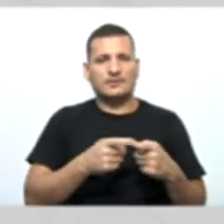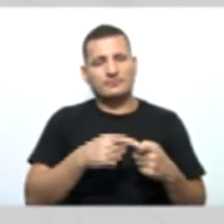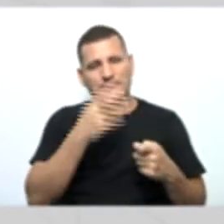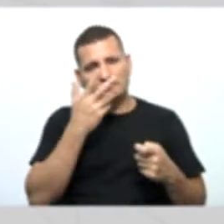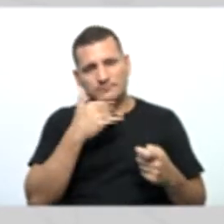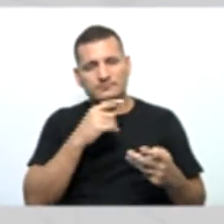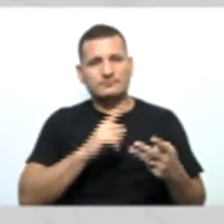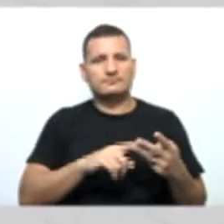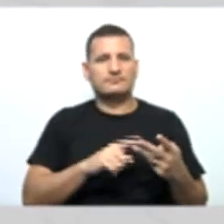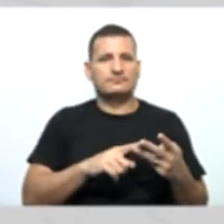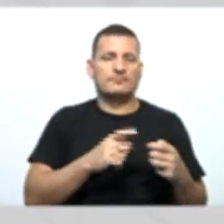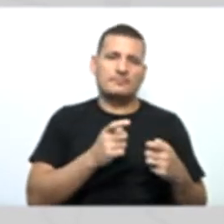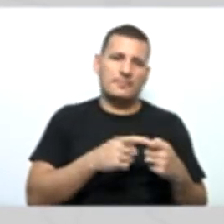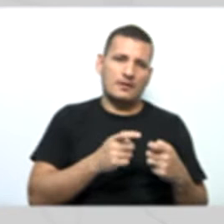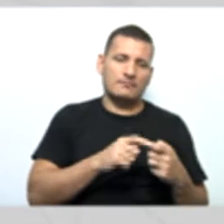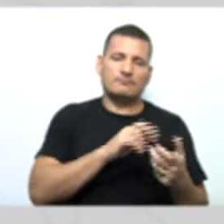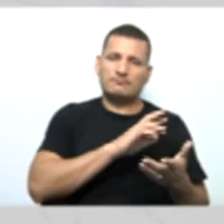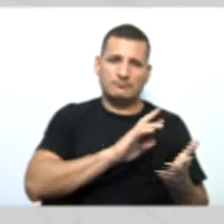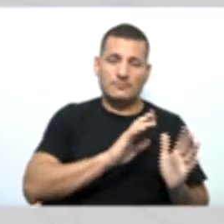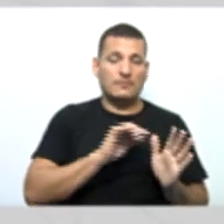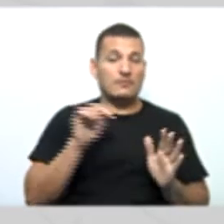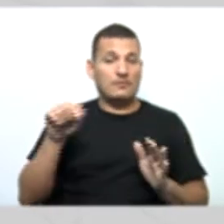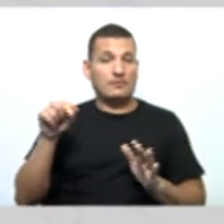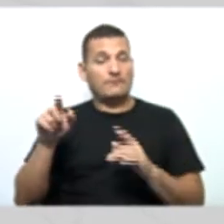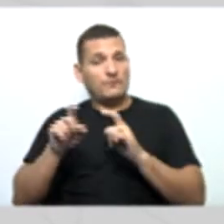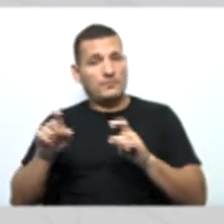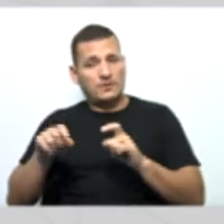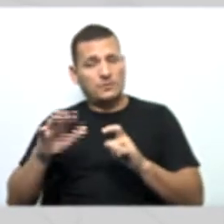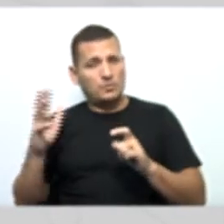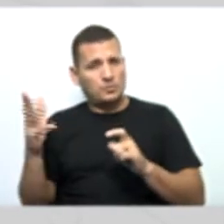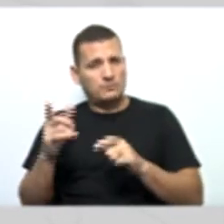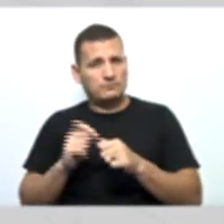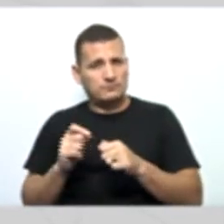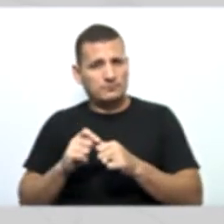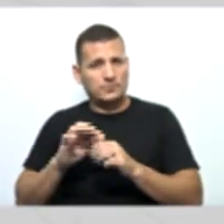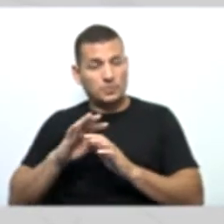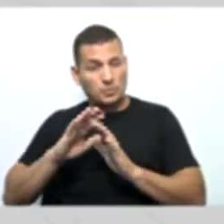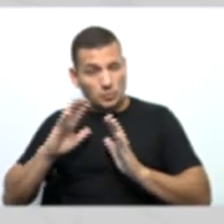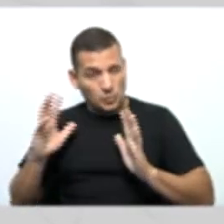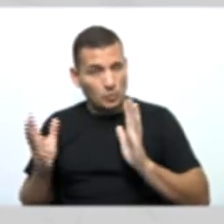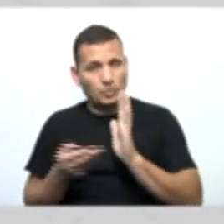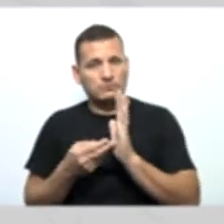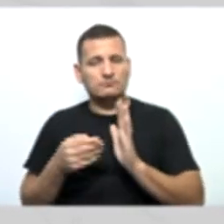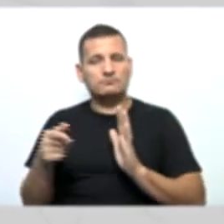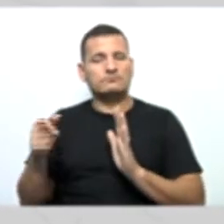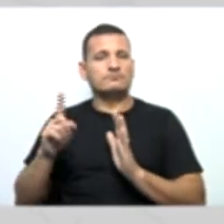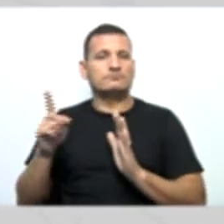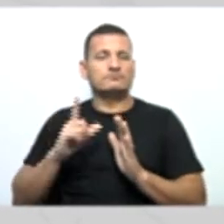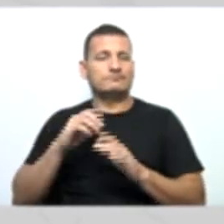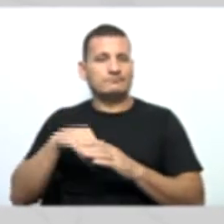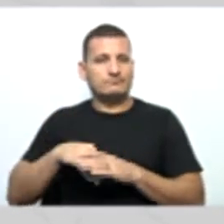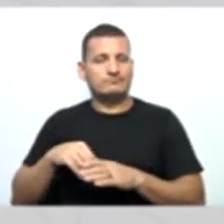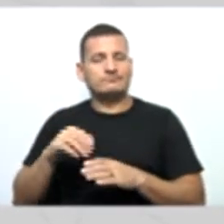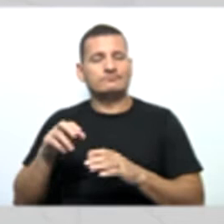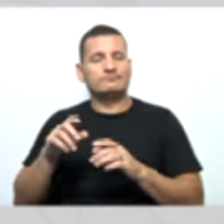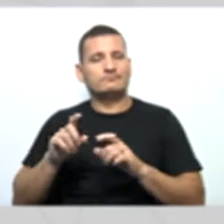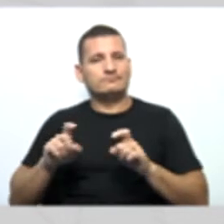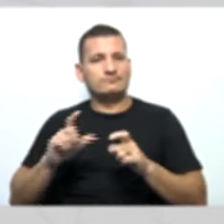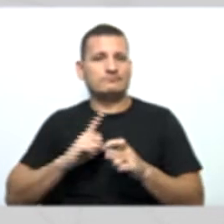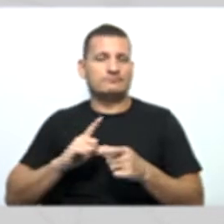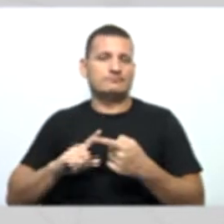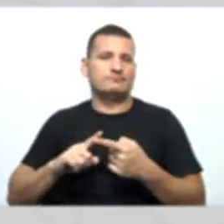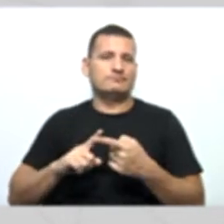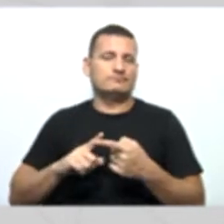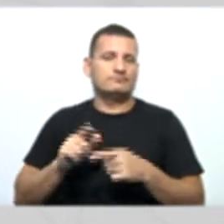informática faz tudo. Não, galera, ó. Na informática tem aqui, por exemplo, o gerente de projeto, o